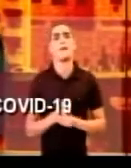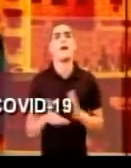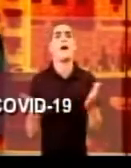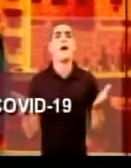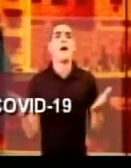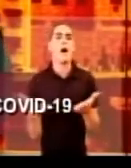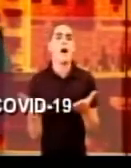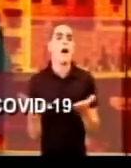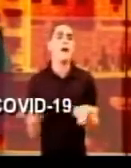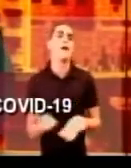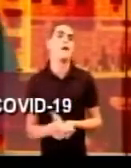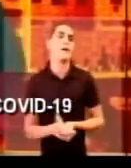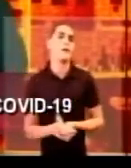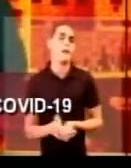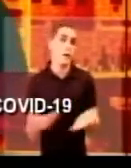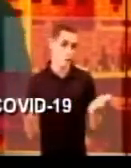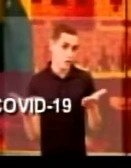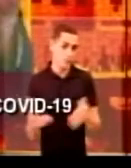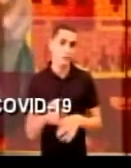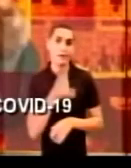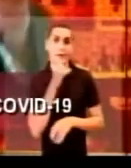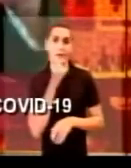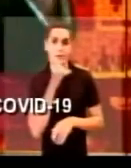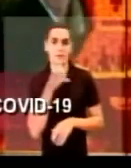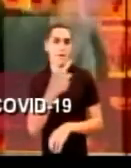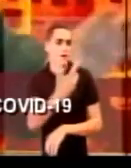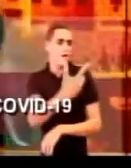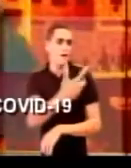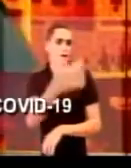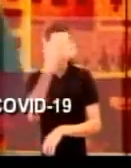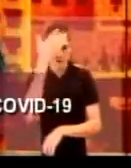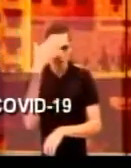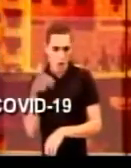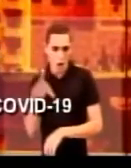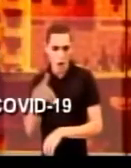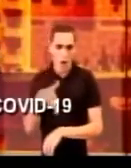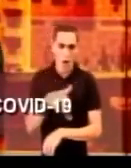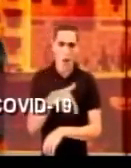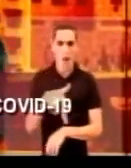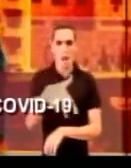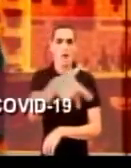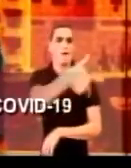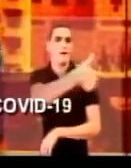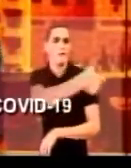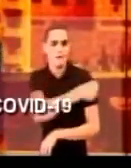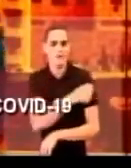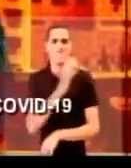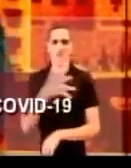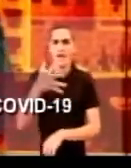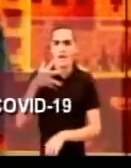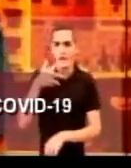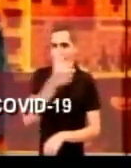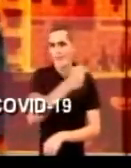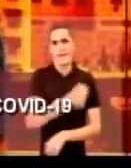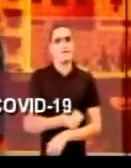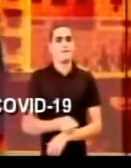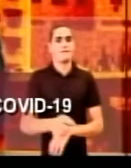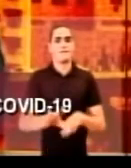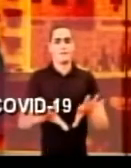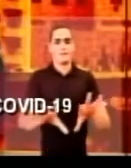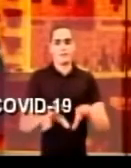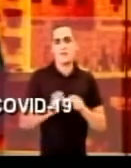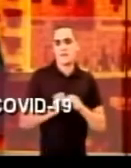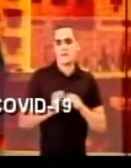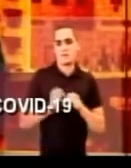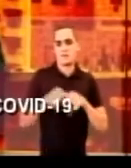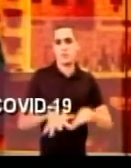ser uma autoconfiança que eu estou curado e não vou pegar e não vou transmitir para mais ninguém, vou sair por aí porque